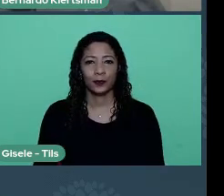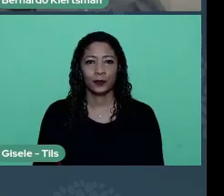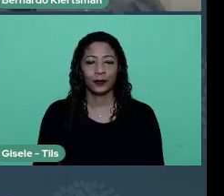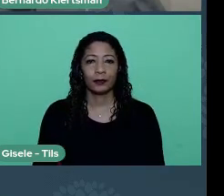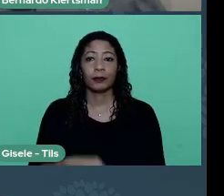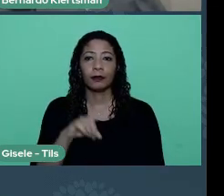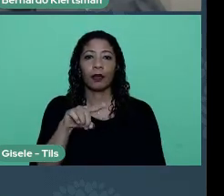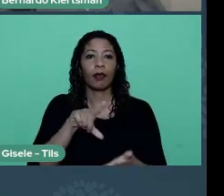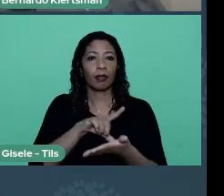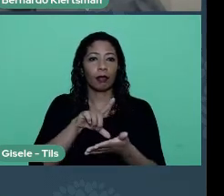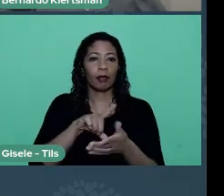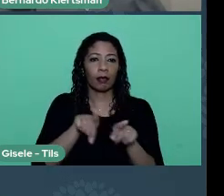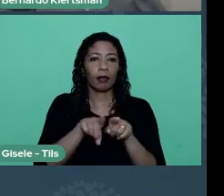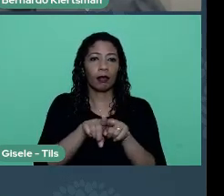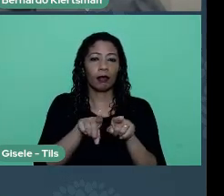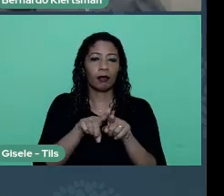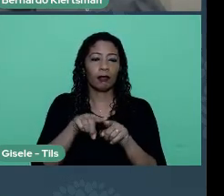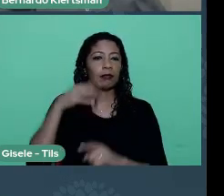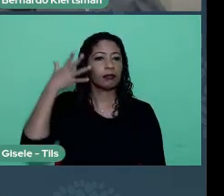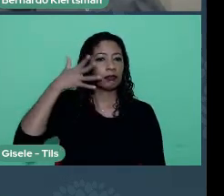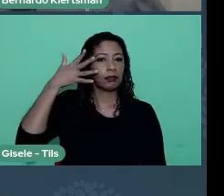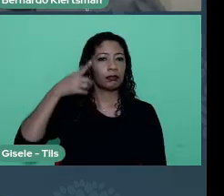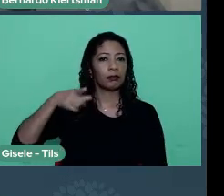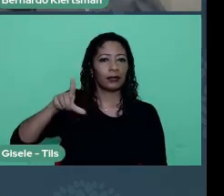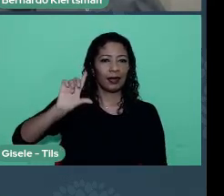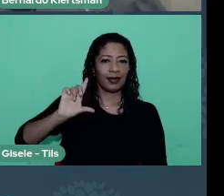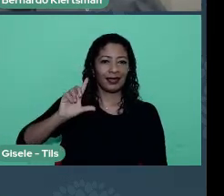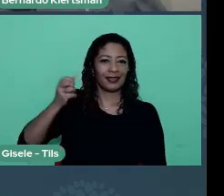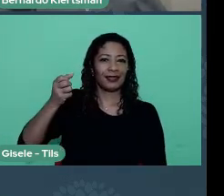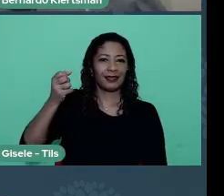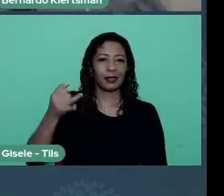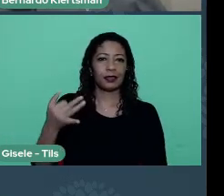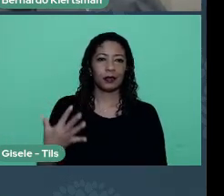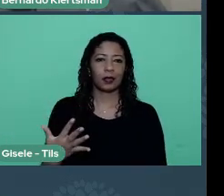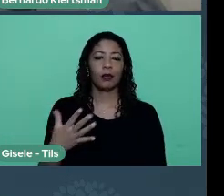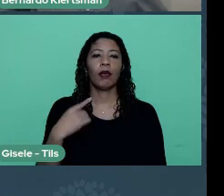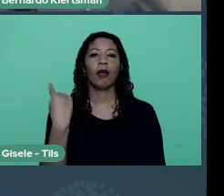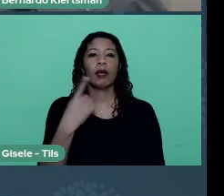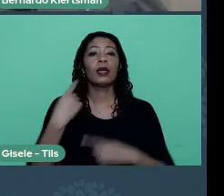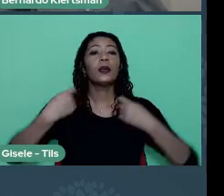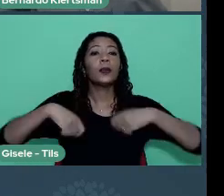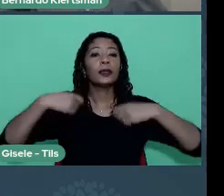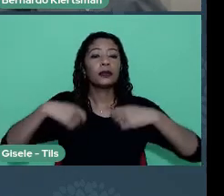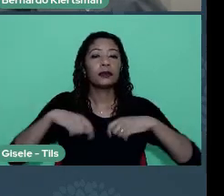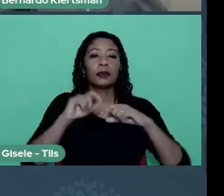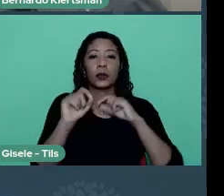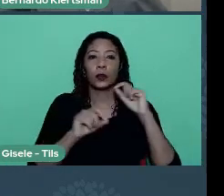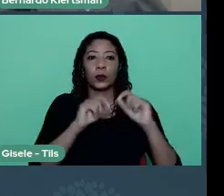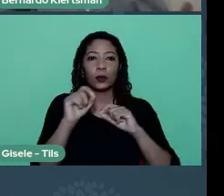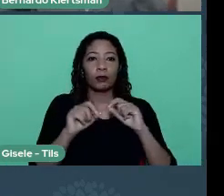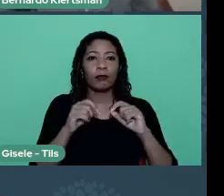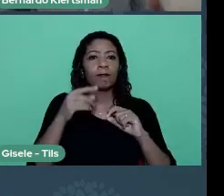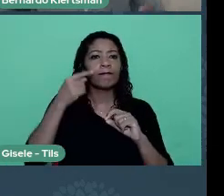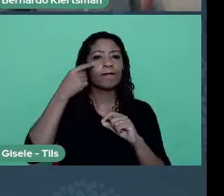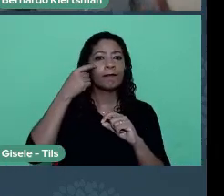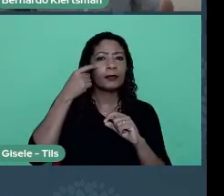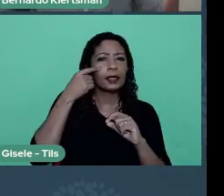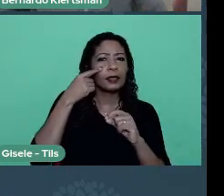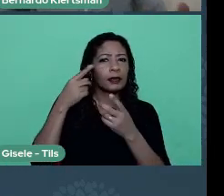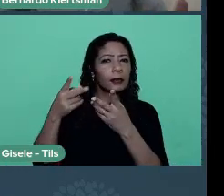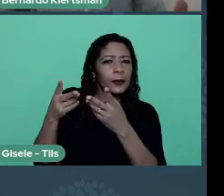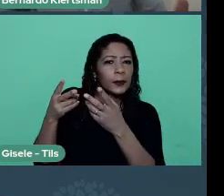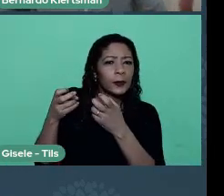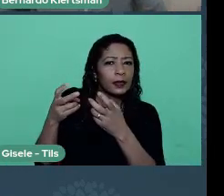palestra anterior, nós devemos buscar, então, muitas vezes, fatores que essa